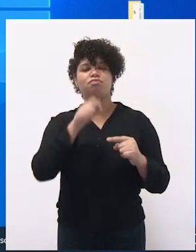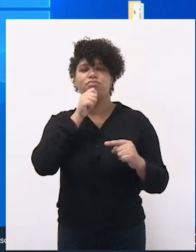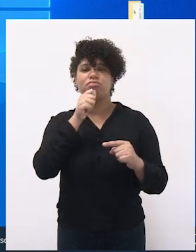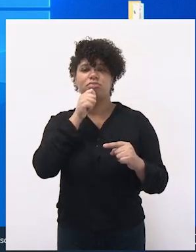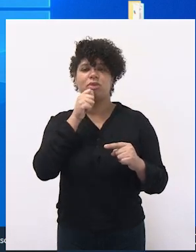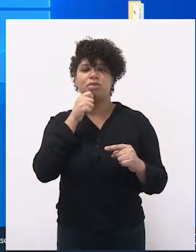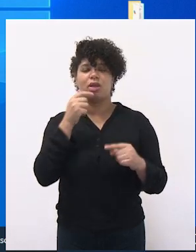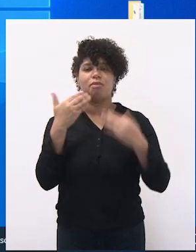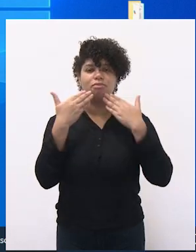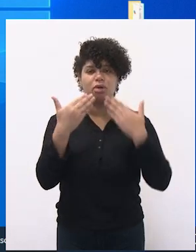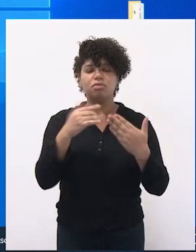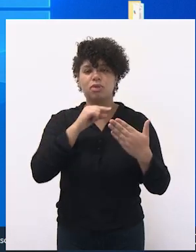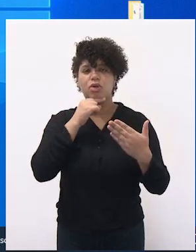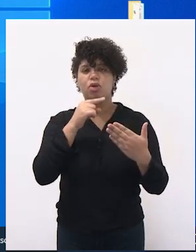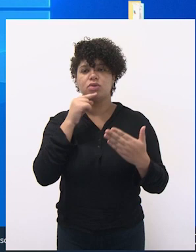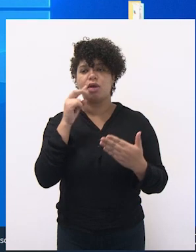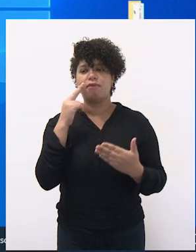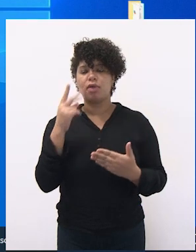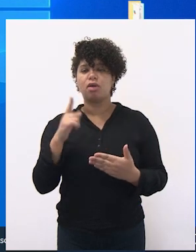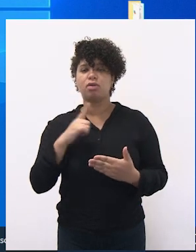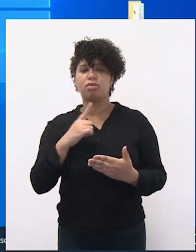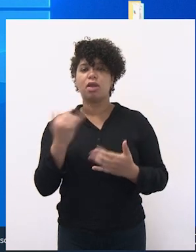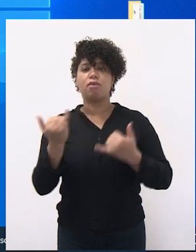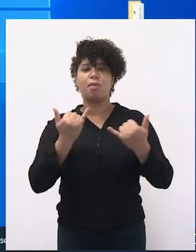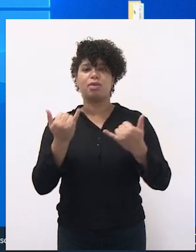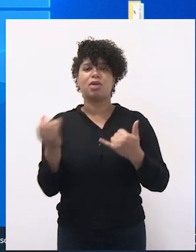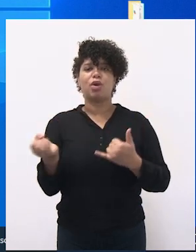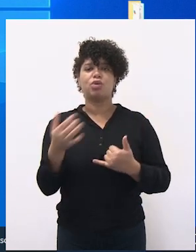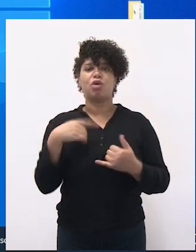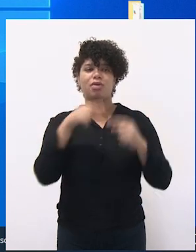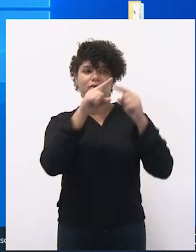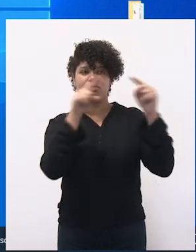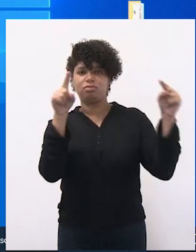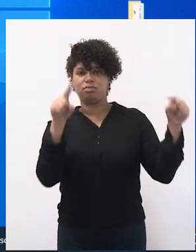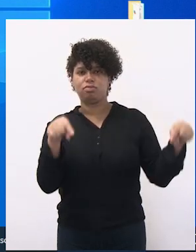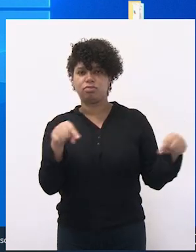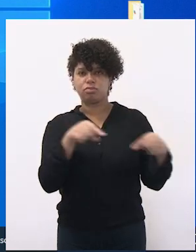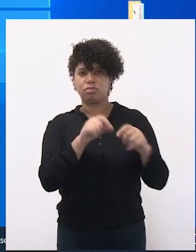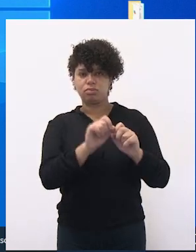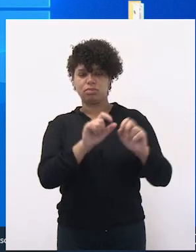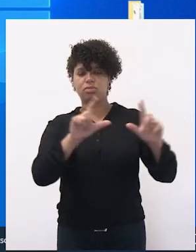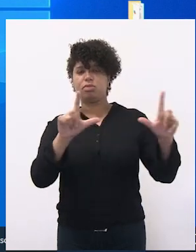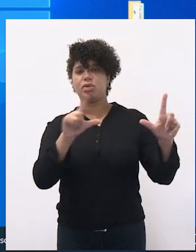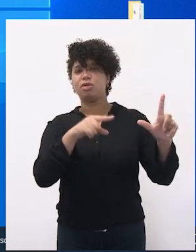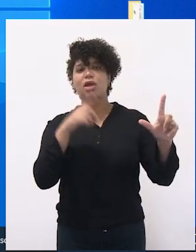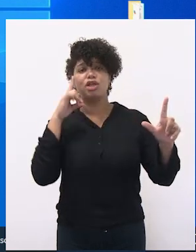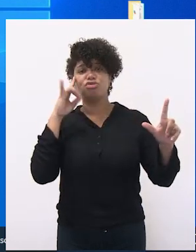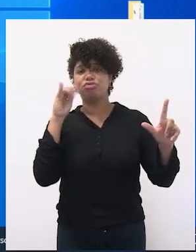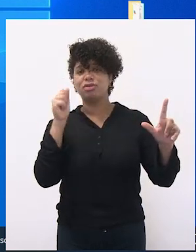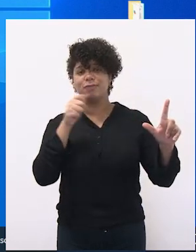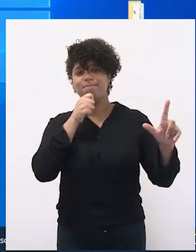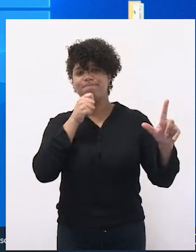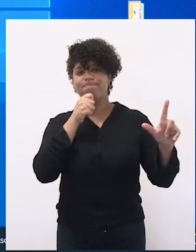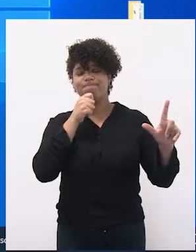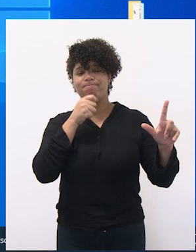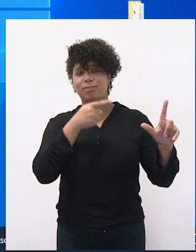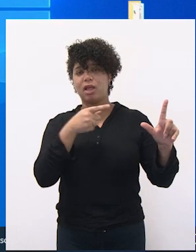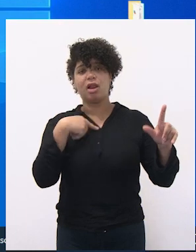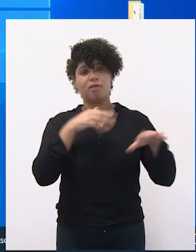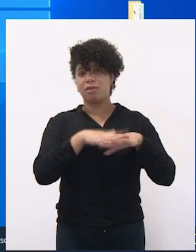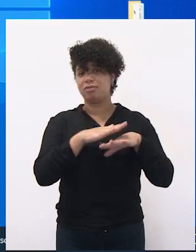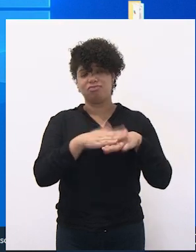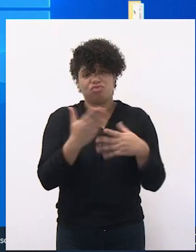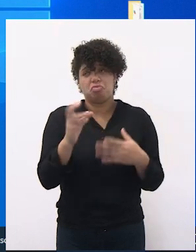né, como notificação naquela caixa inicial. Então, para ele estar sem data, às vezes ele não faz, né? Às